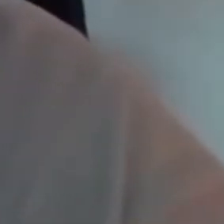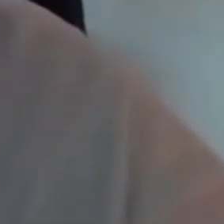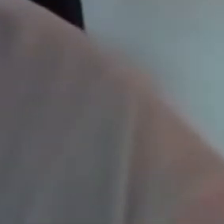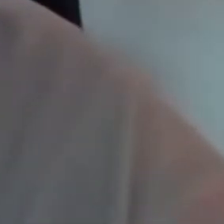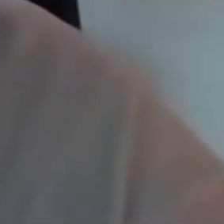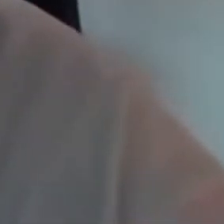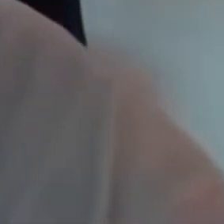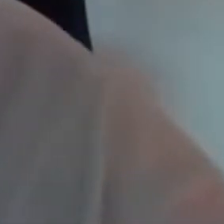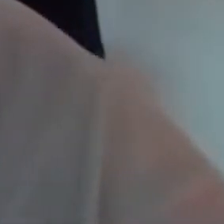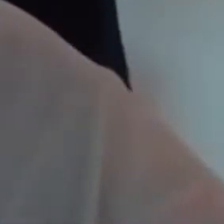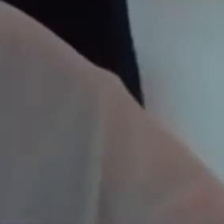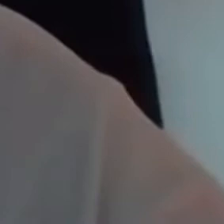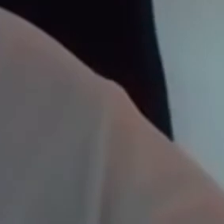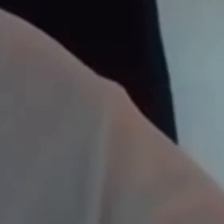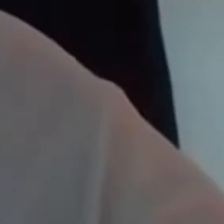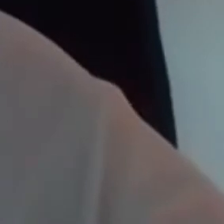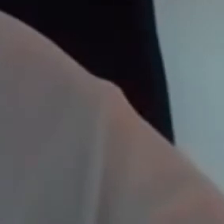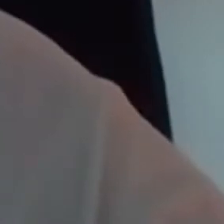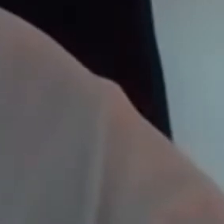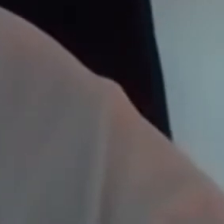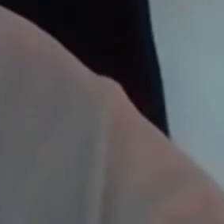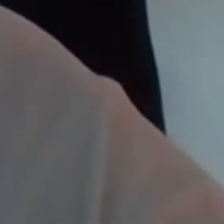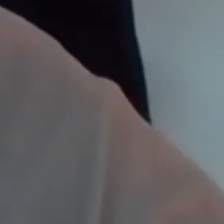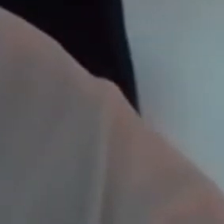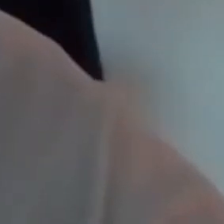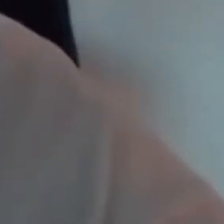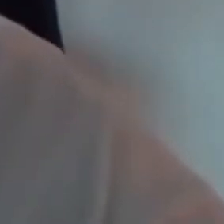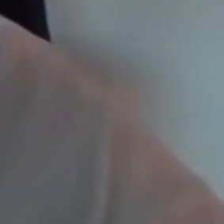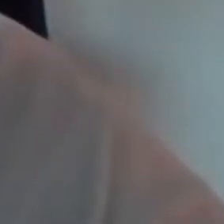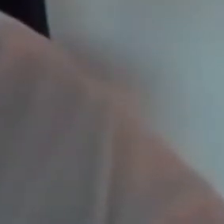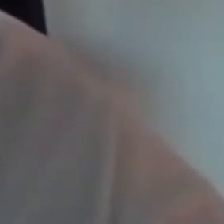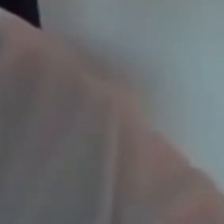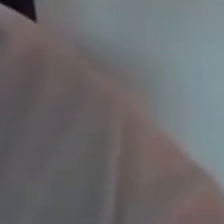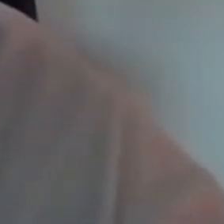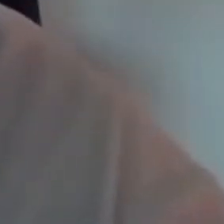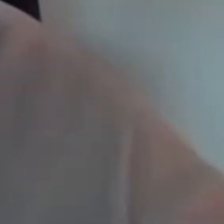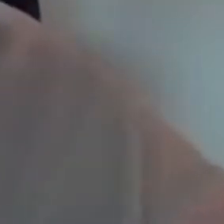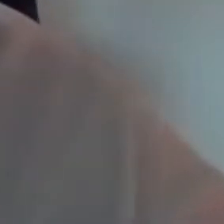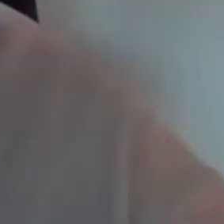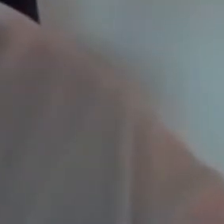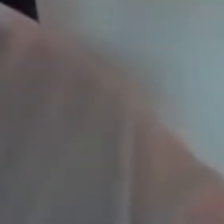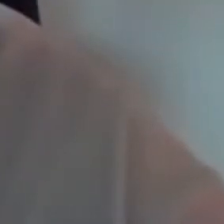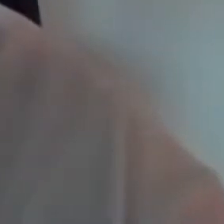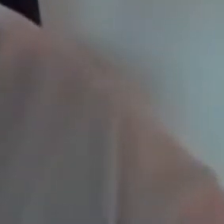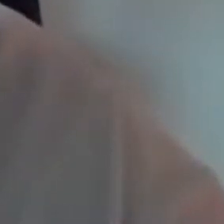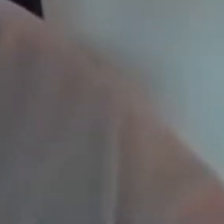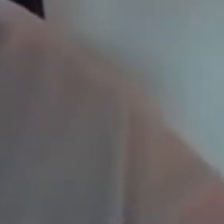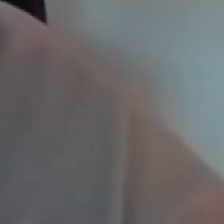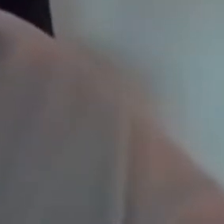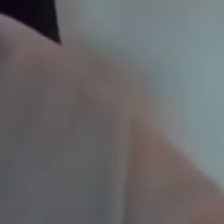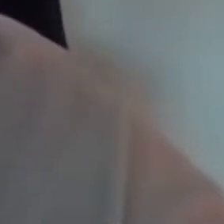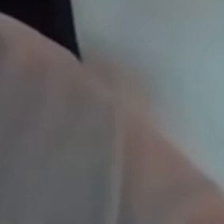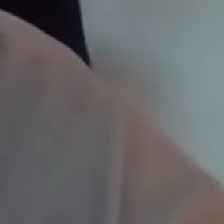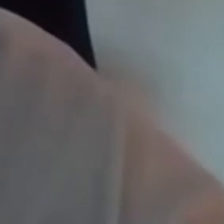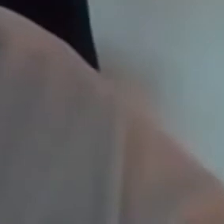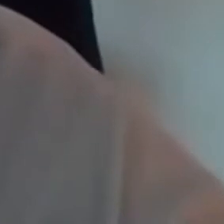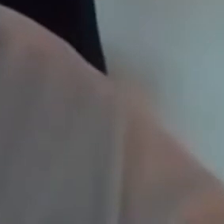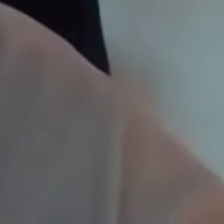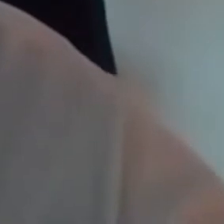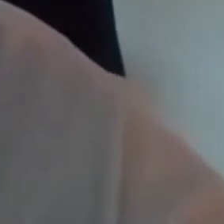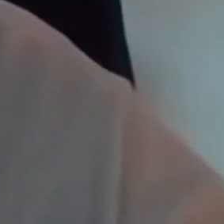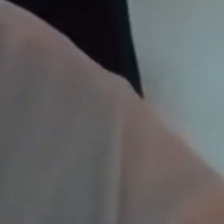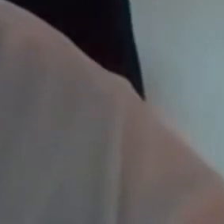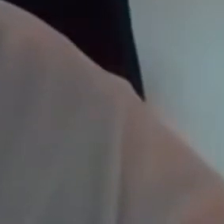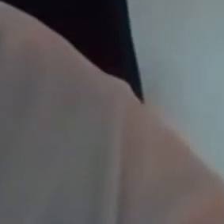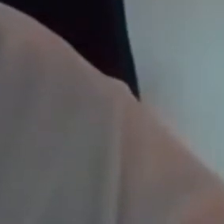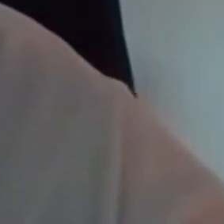Boa tarde a todas e todos que estão aí acompanhando. Eu declaro aberta a reunião da Comissão da Mulher da